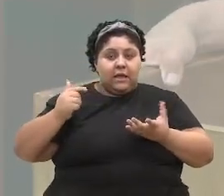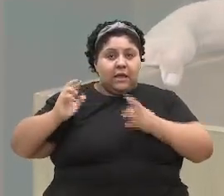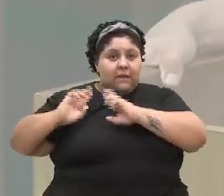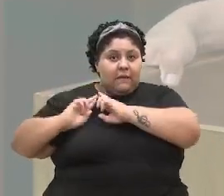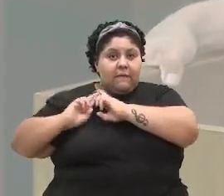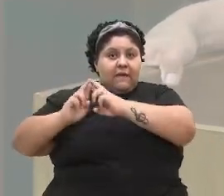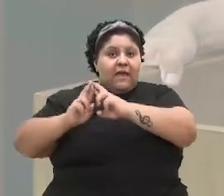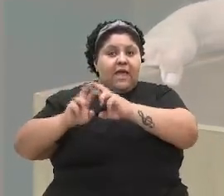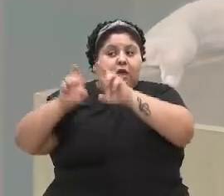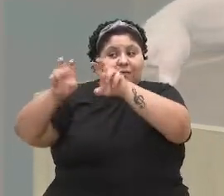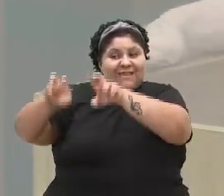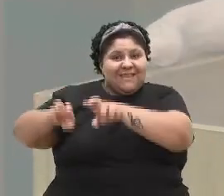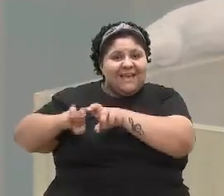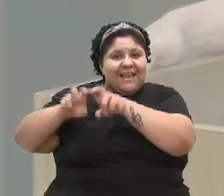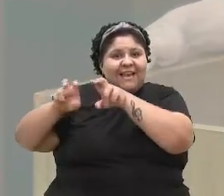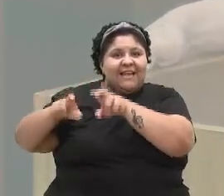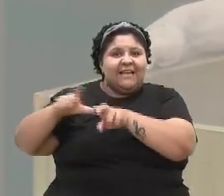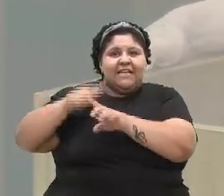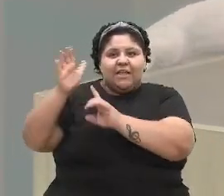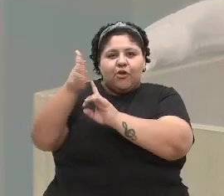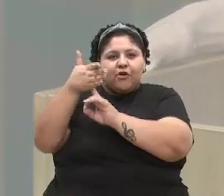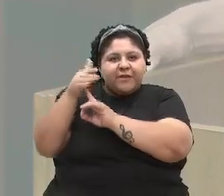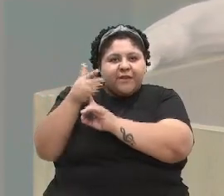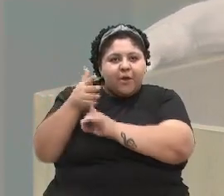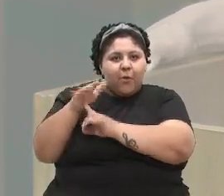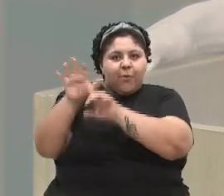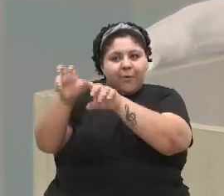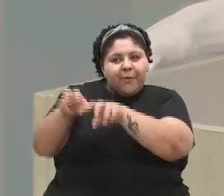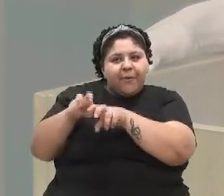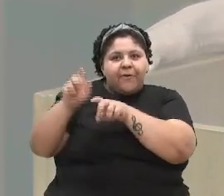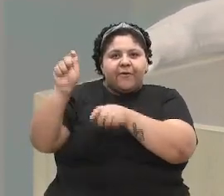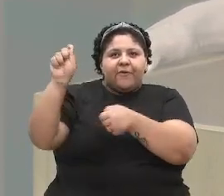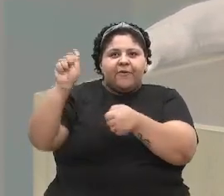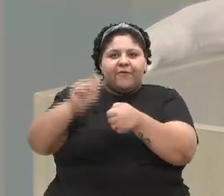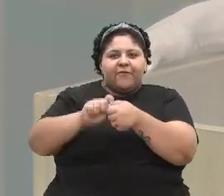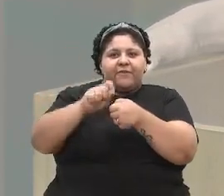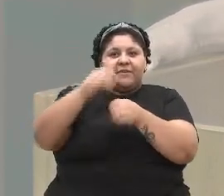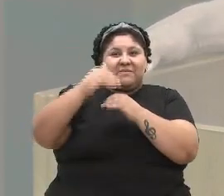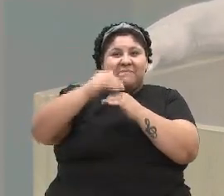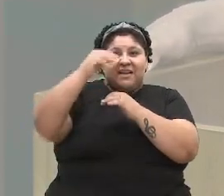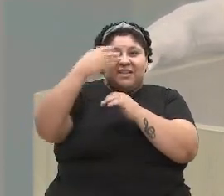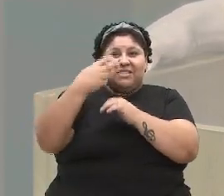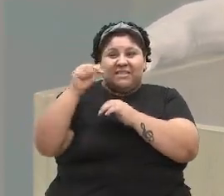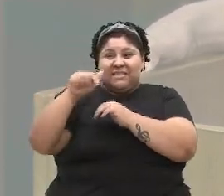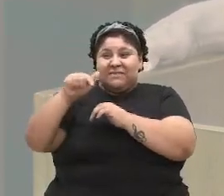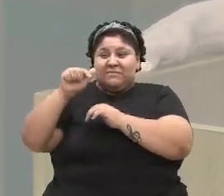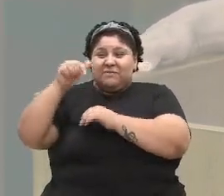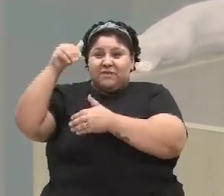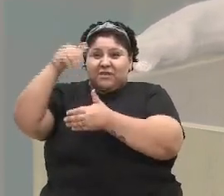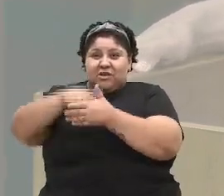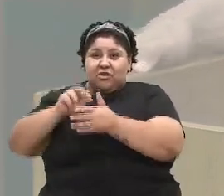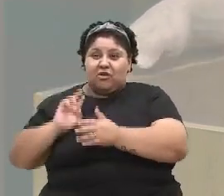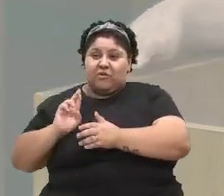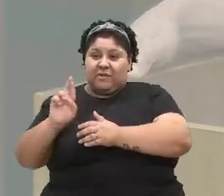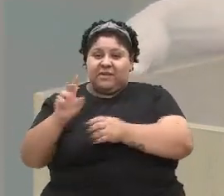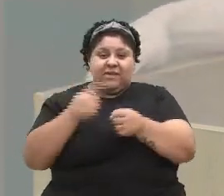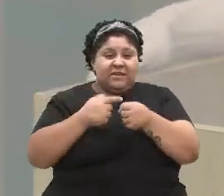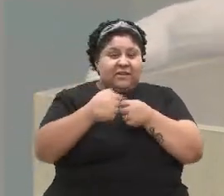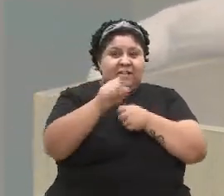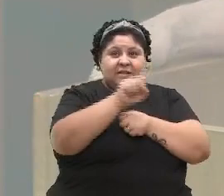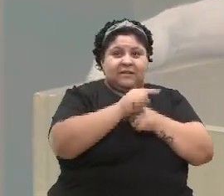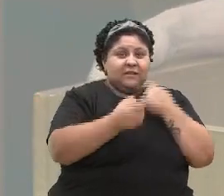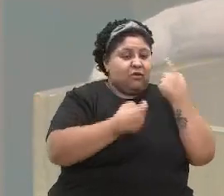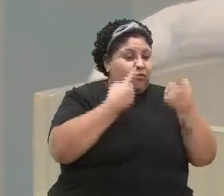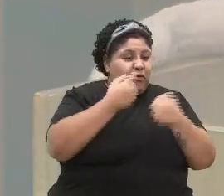do interior, tenho a bandeira forte do interior, fiz 3.700 votos, eu represento a cidade, eu não estou preocupado com